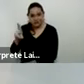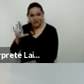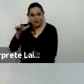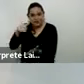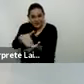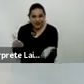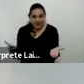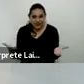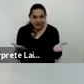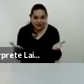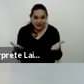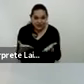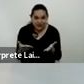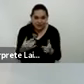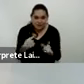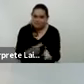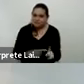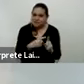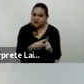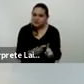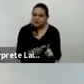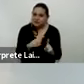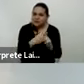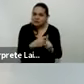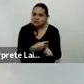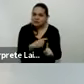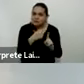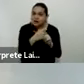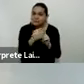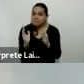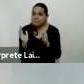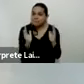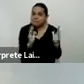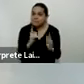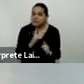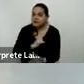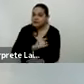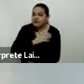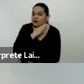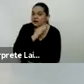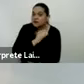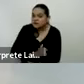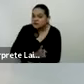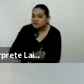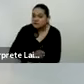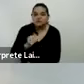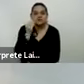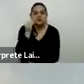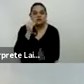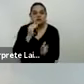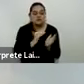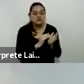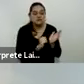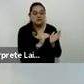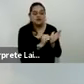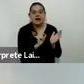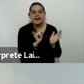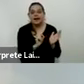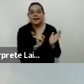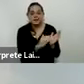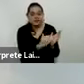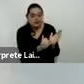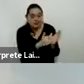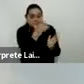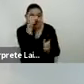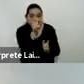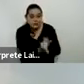vez mais, quando se tem uma crise econômica, se tenta tirar do pequeno, do mais que o